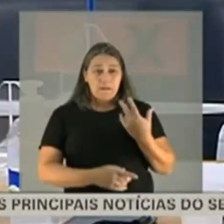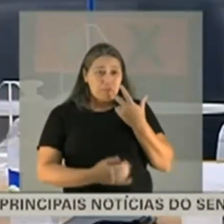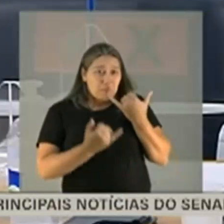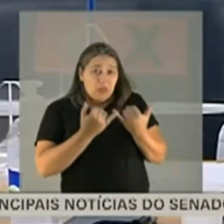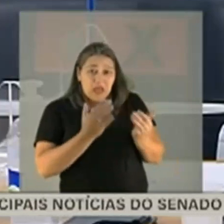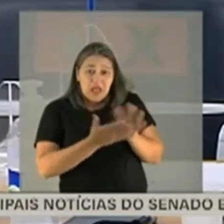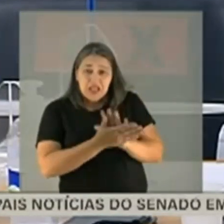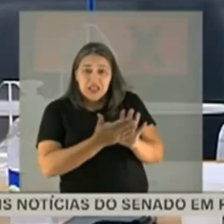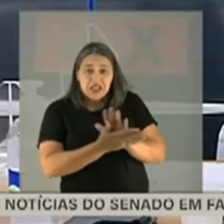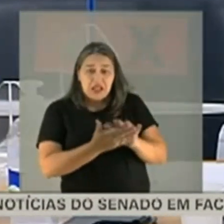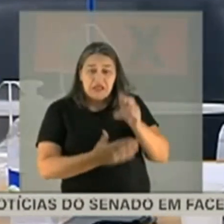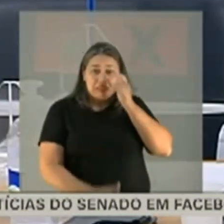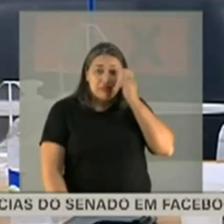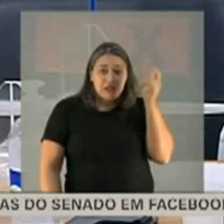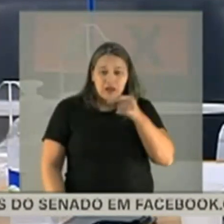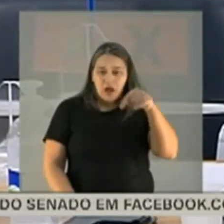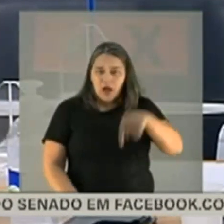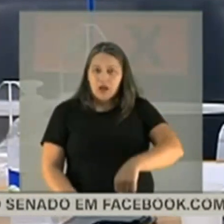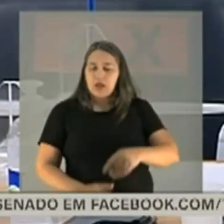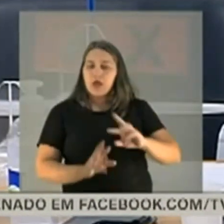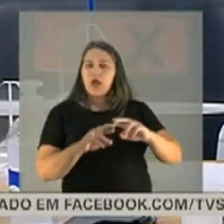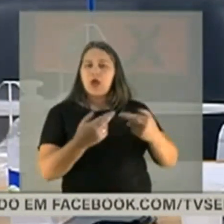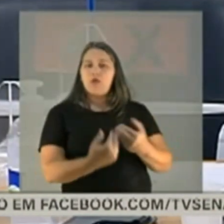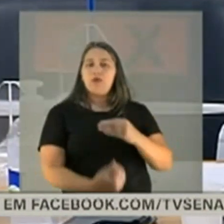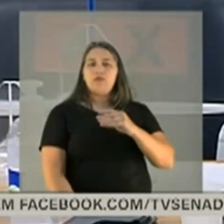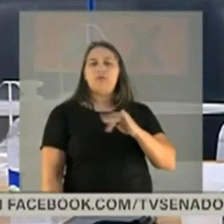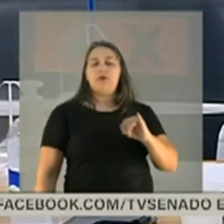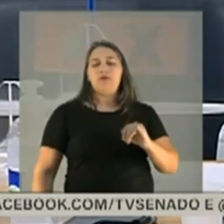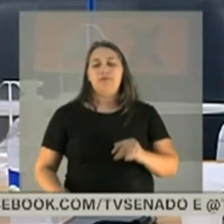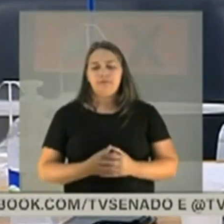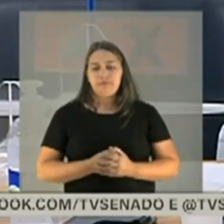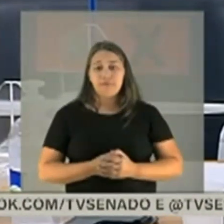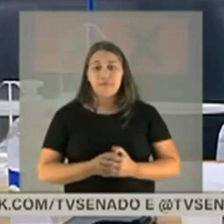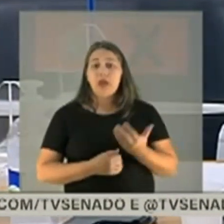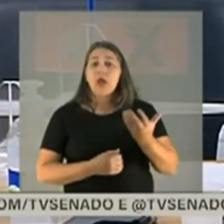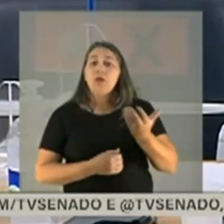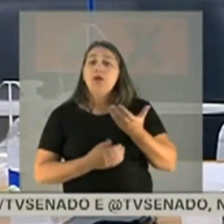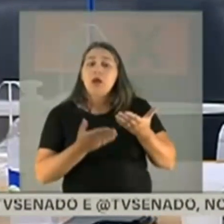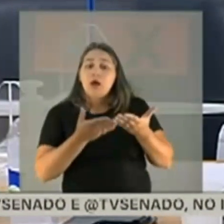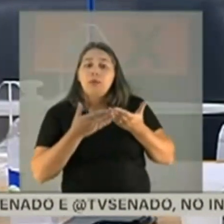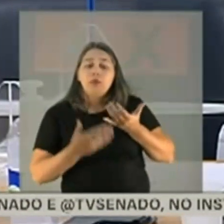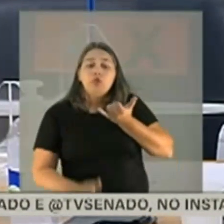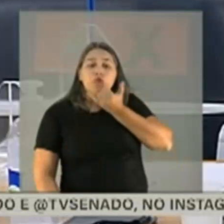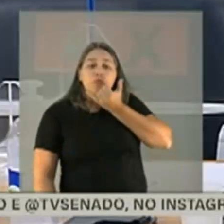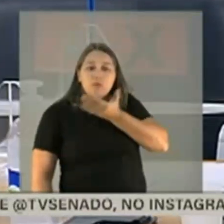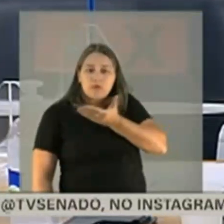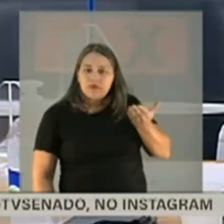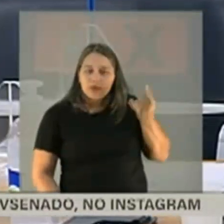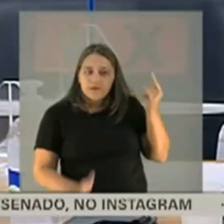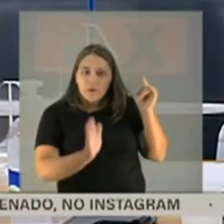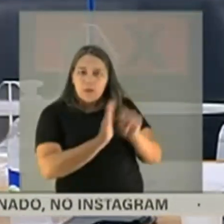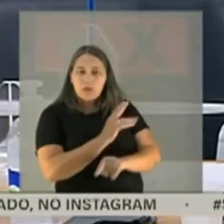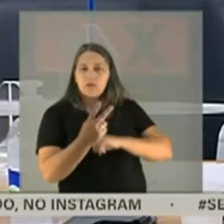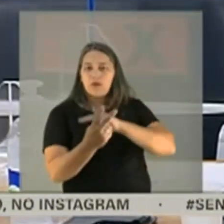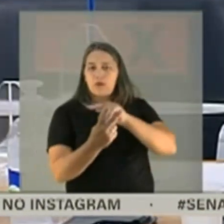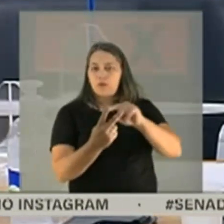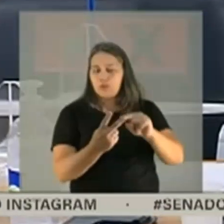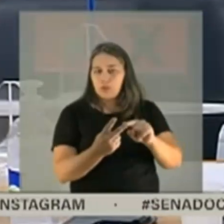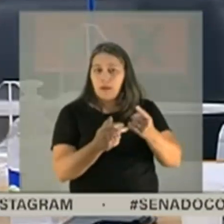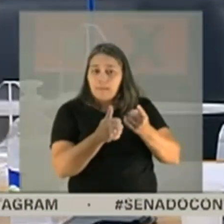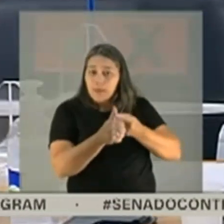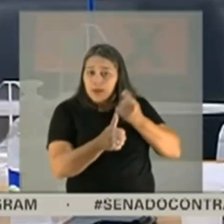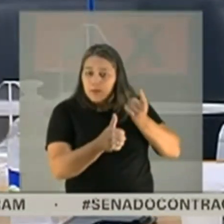essa CPI. Eu queria, pedindo desculpa a vocês, fazer uma pergunta aos dois. Em